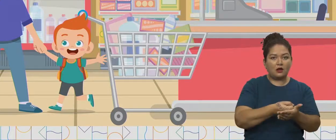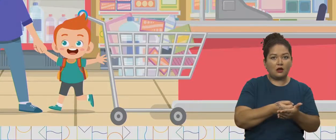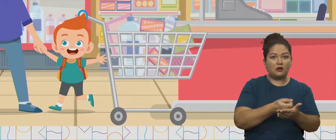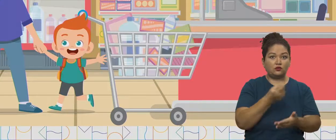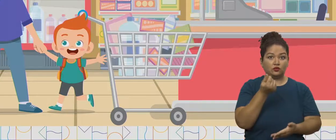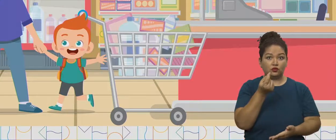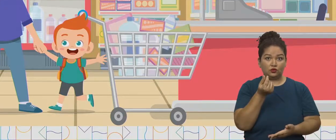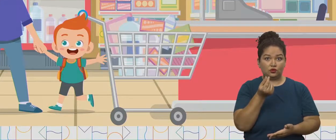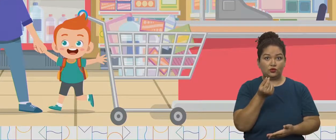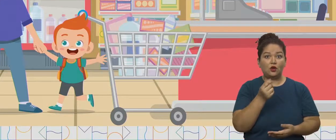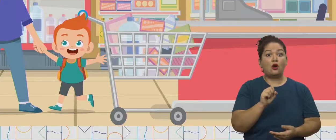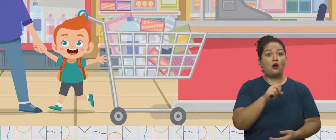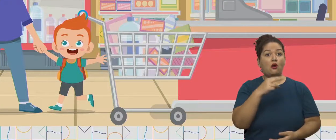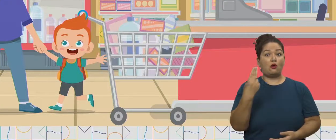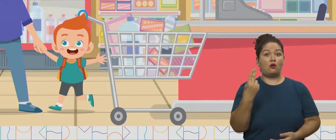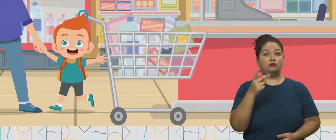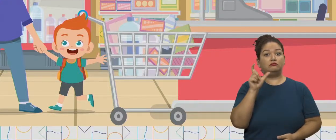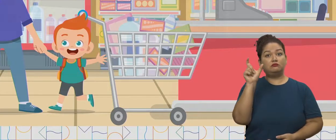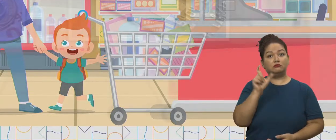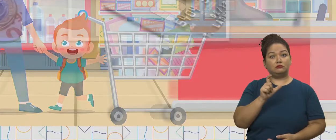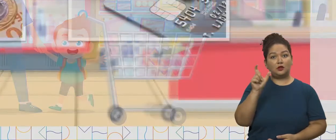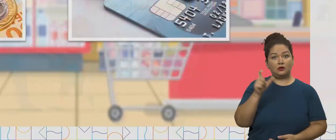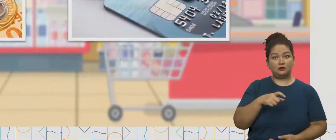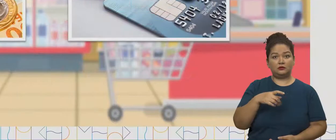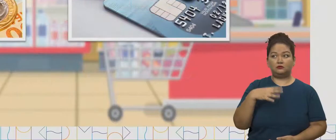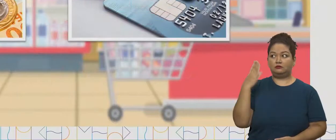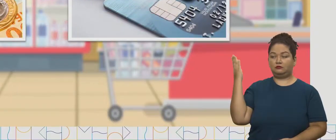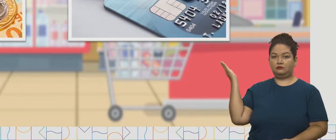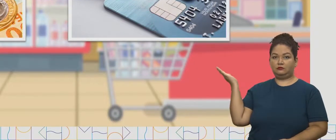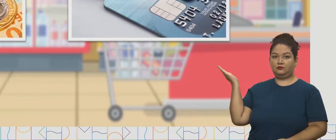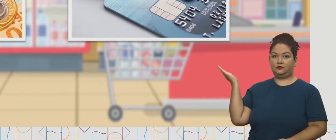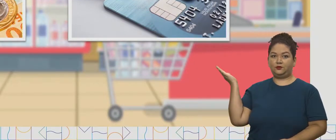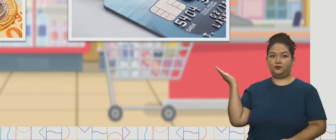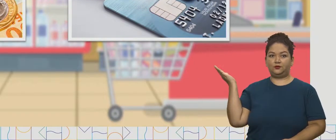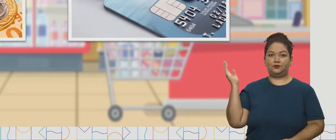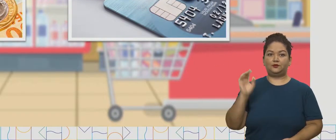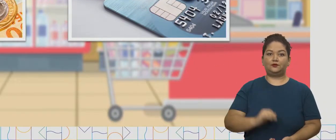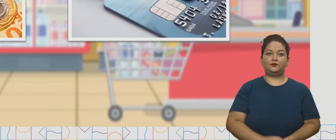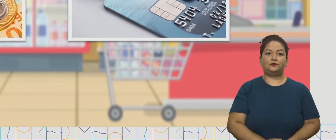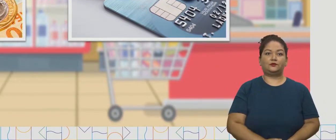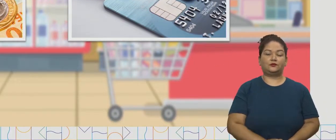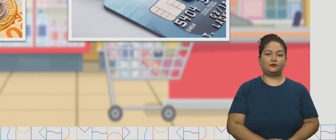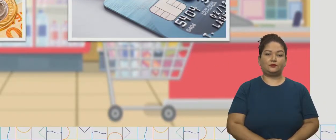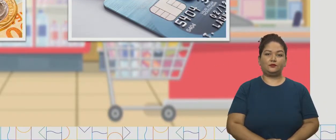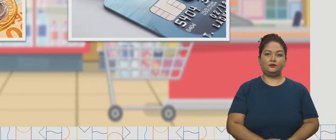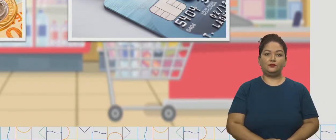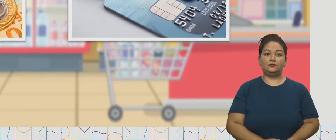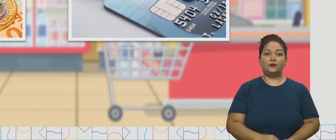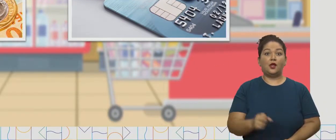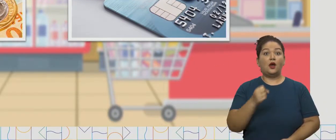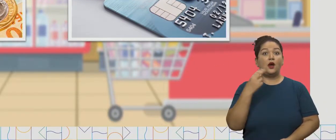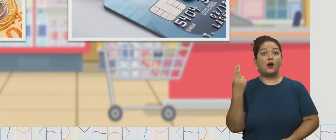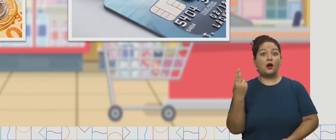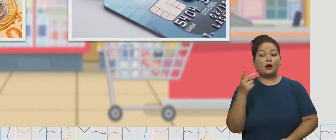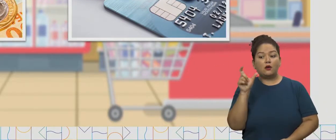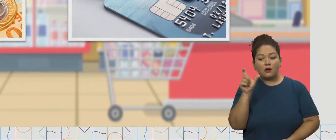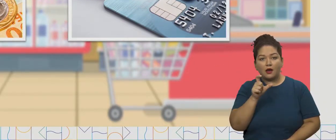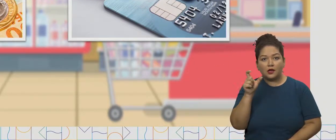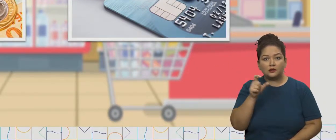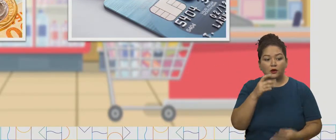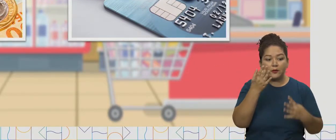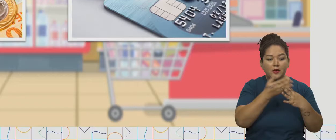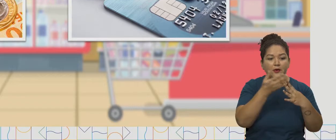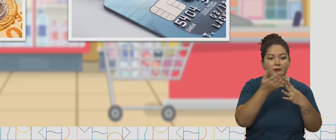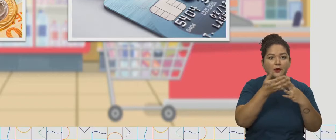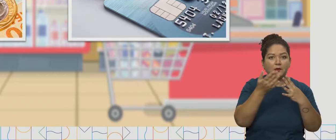vivo, ou no cartão de débito, que utiliza dinheiro que está em uma conta no banco, ou no cartão